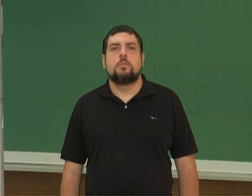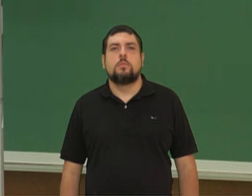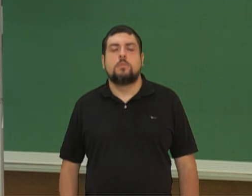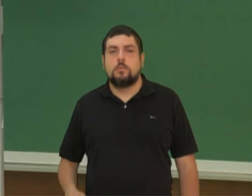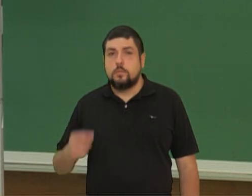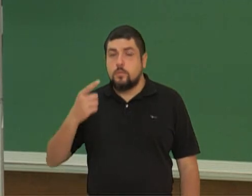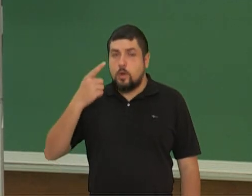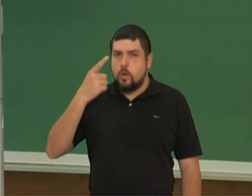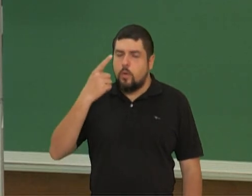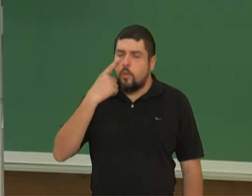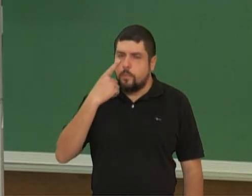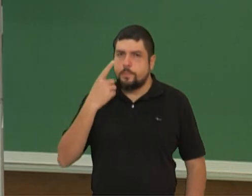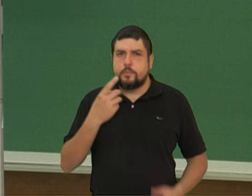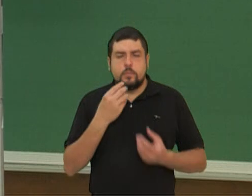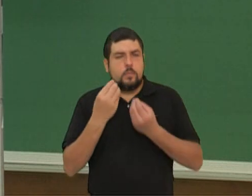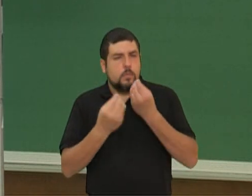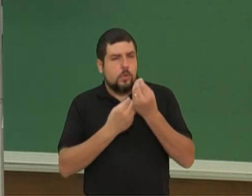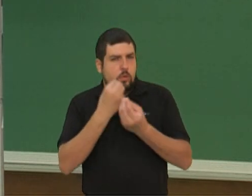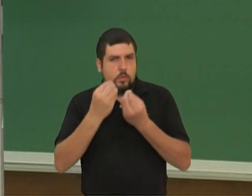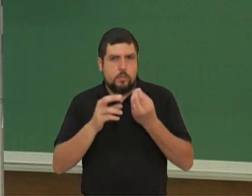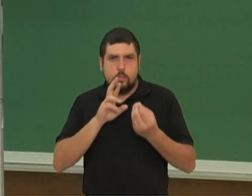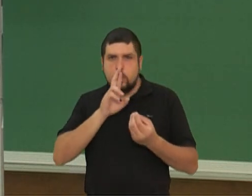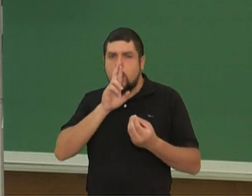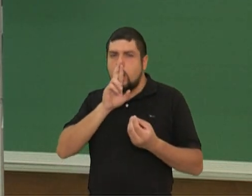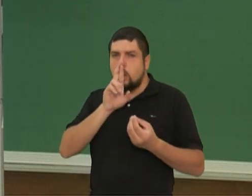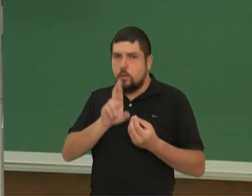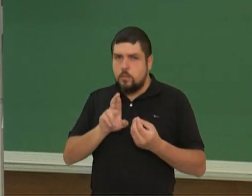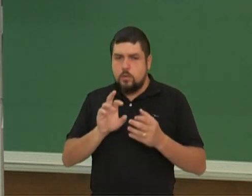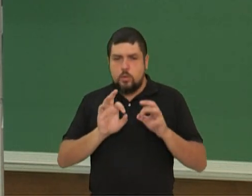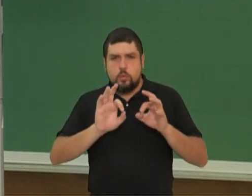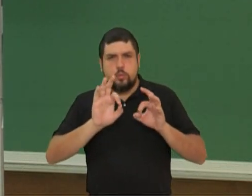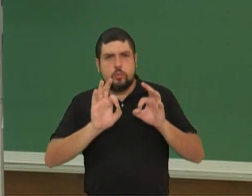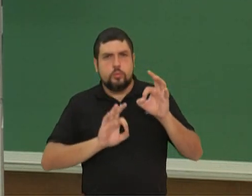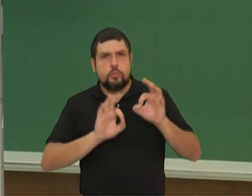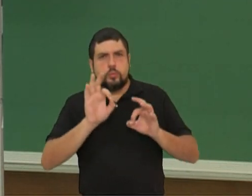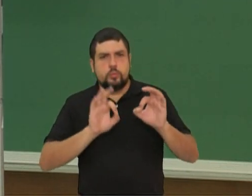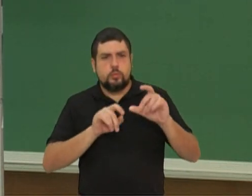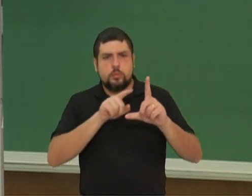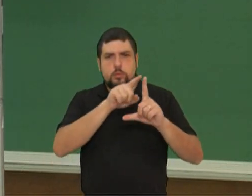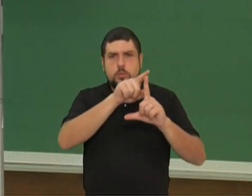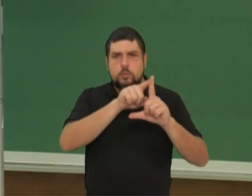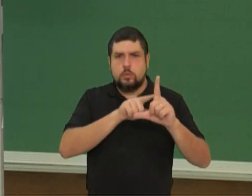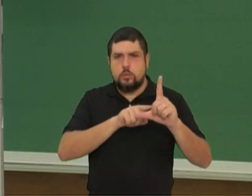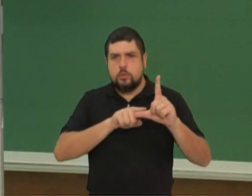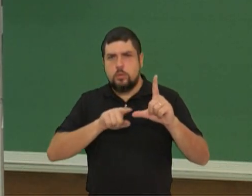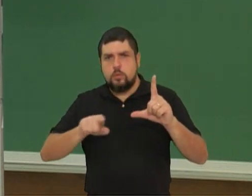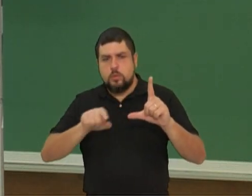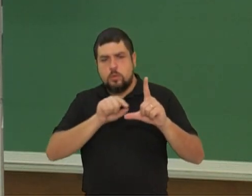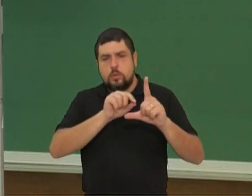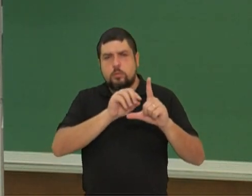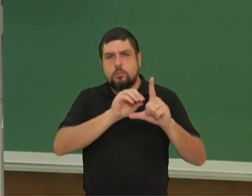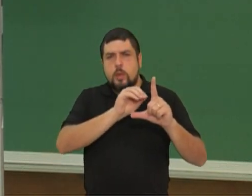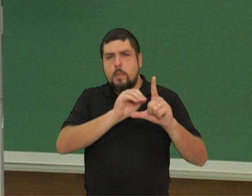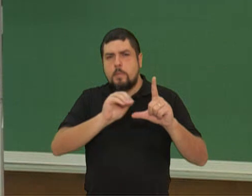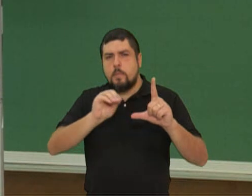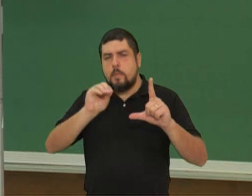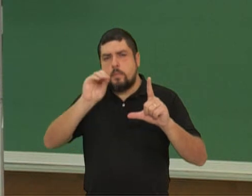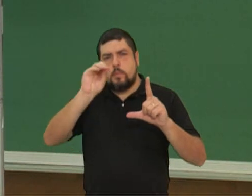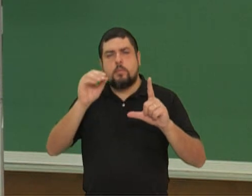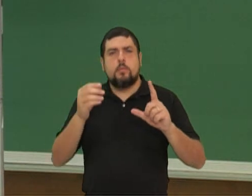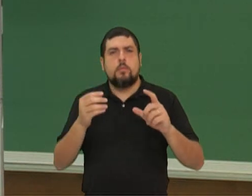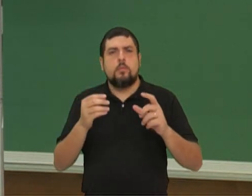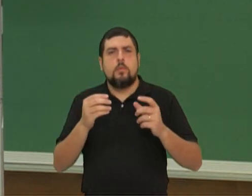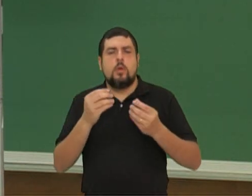Olha só, para a gente resolver aqui, montar o gráfico, elaborar o gráfico da função, você deve ter escolhido 4 valores. A